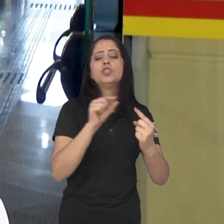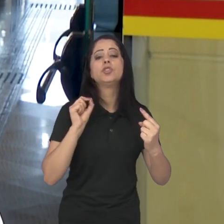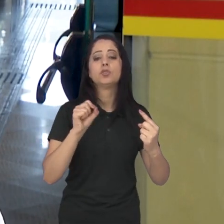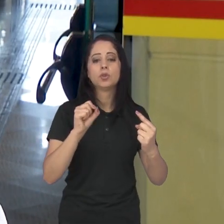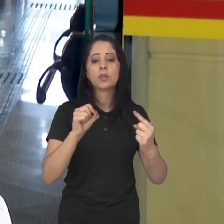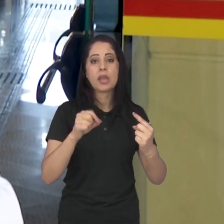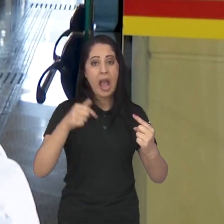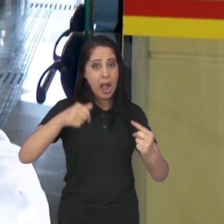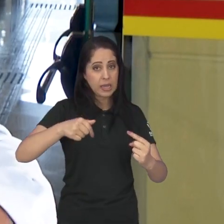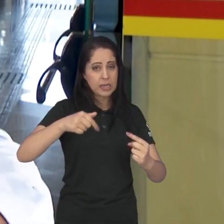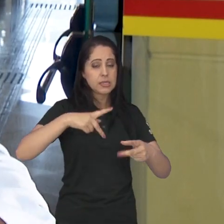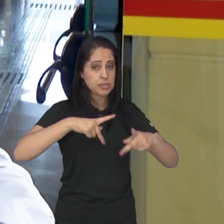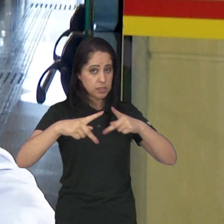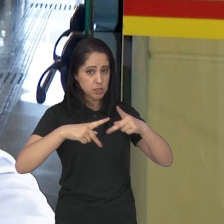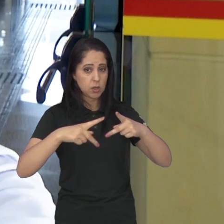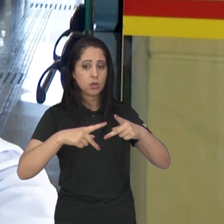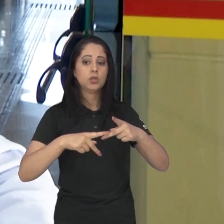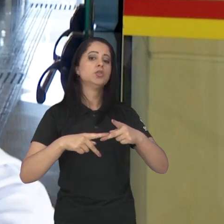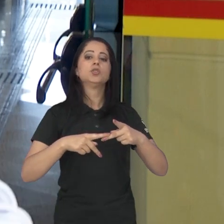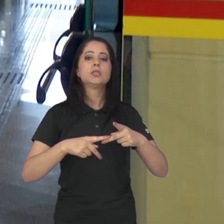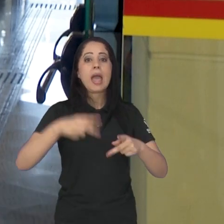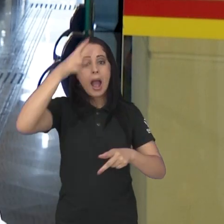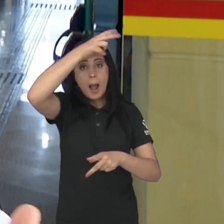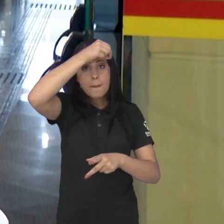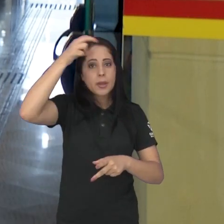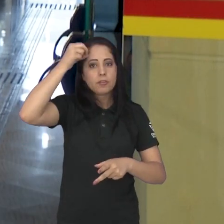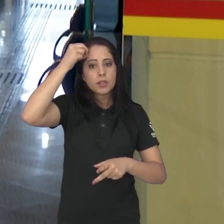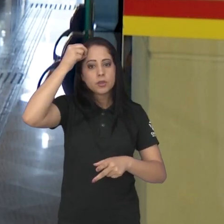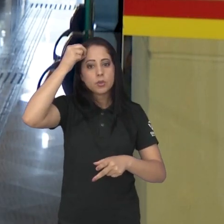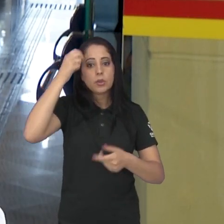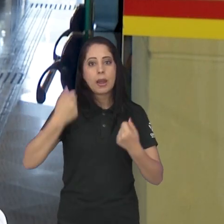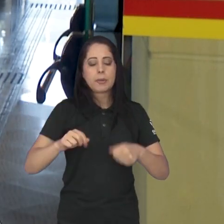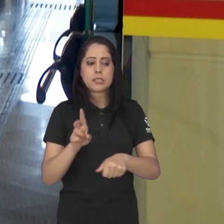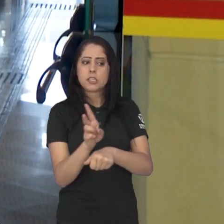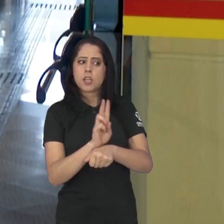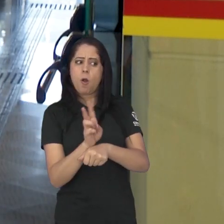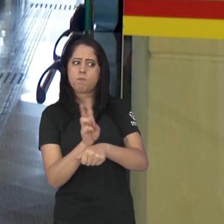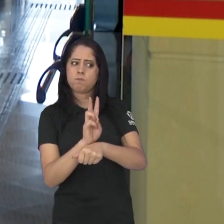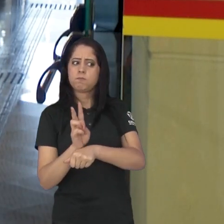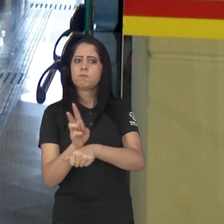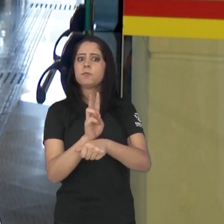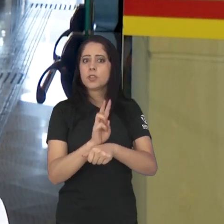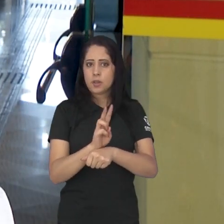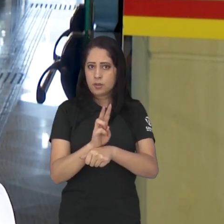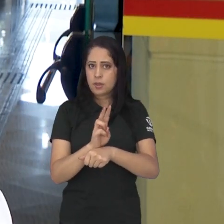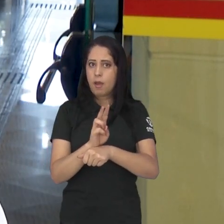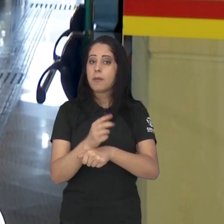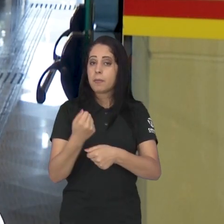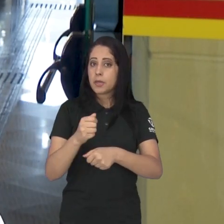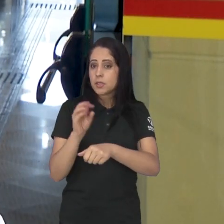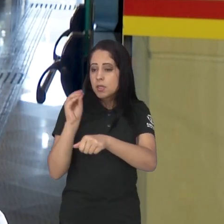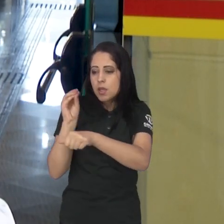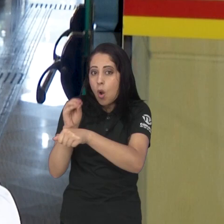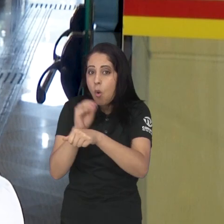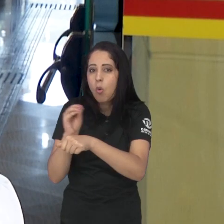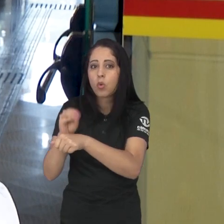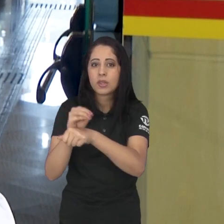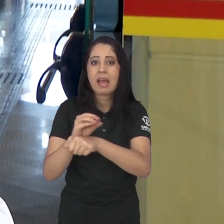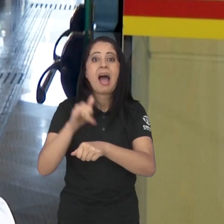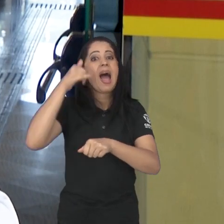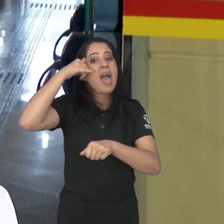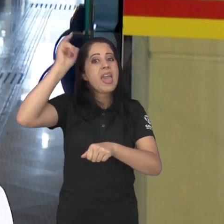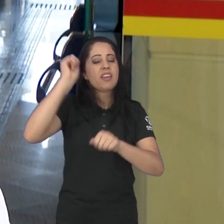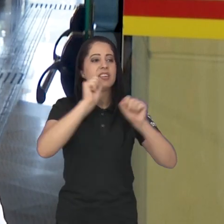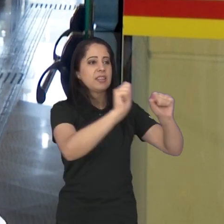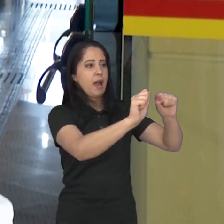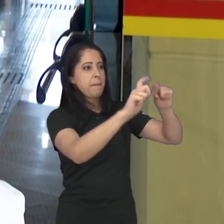na prefeitura, porque nós podemos atuar aqui no município de São José dos Campos, a prefeitura ela faça então a fiscalização e o